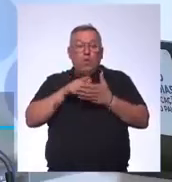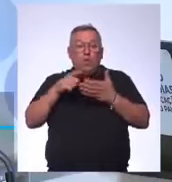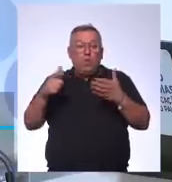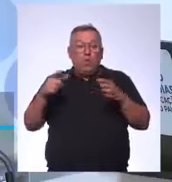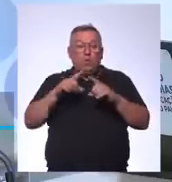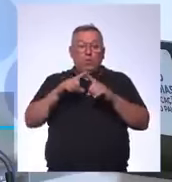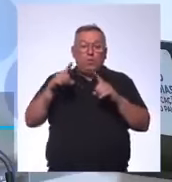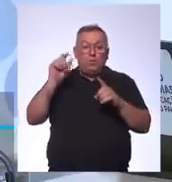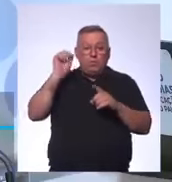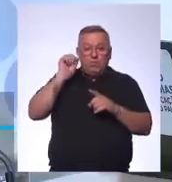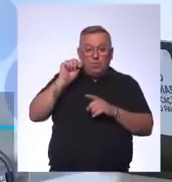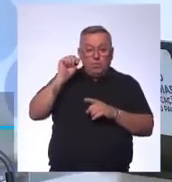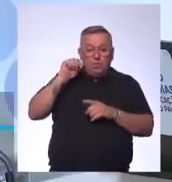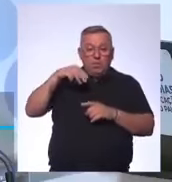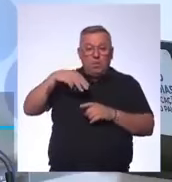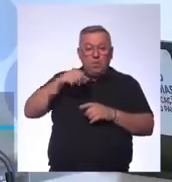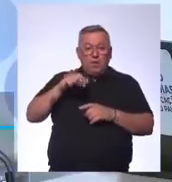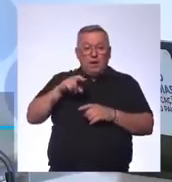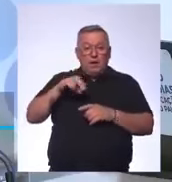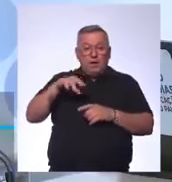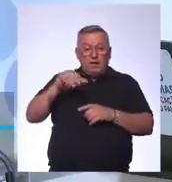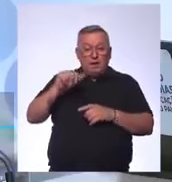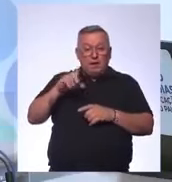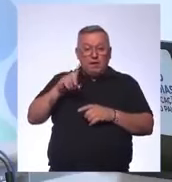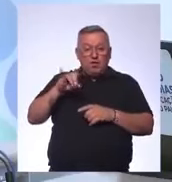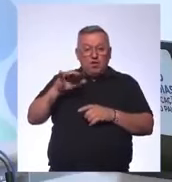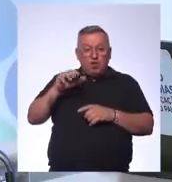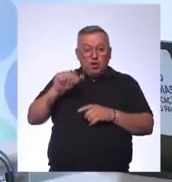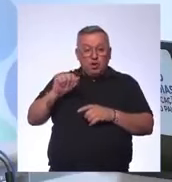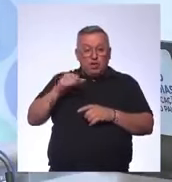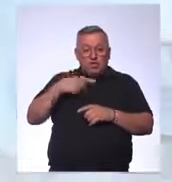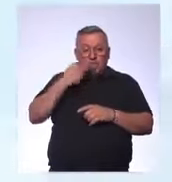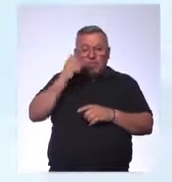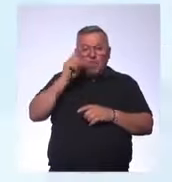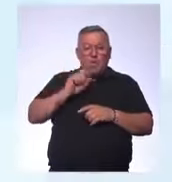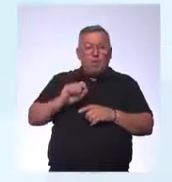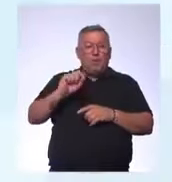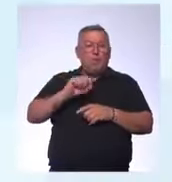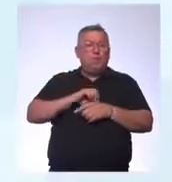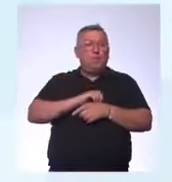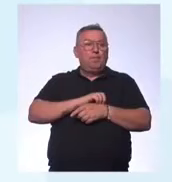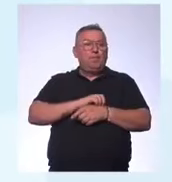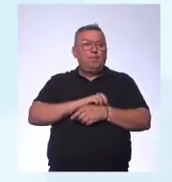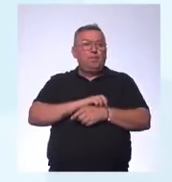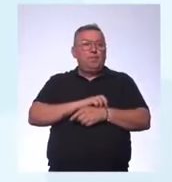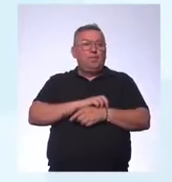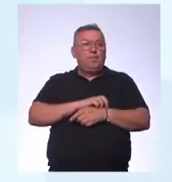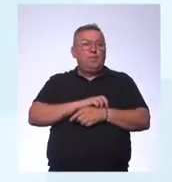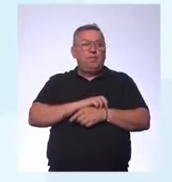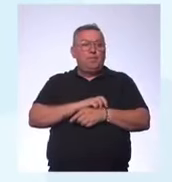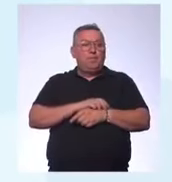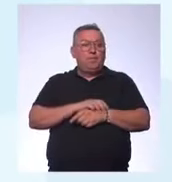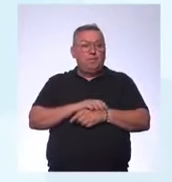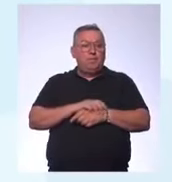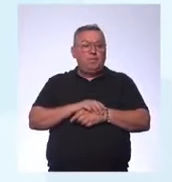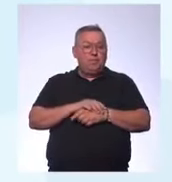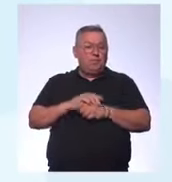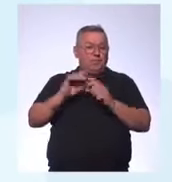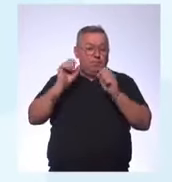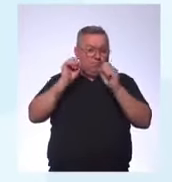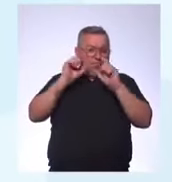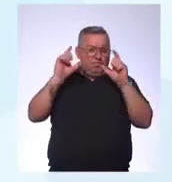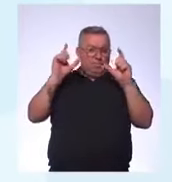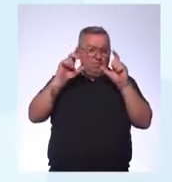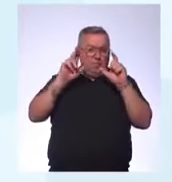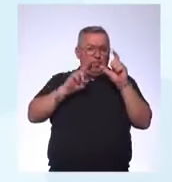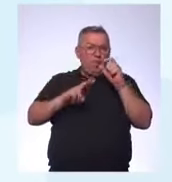é a Marina Dias. Então, pode colocar para mim. Então, o que a Marina Dias disse? Ó, e ela alerta, né? Olha o